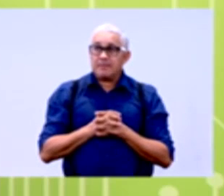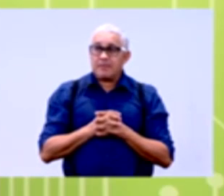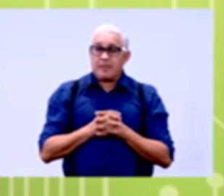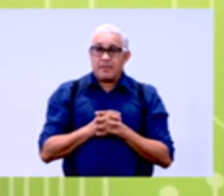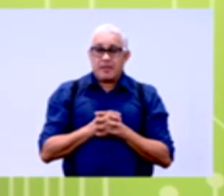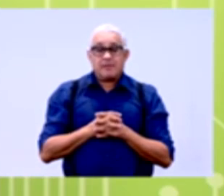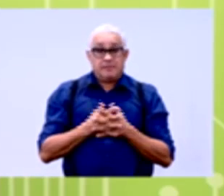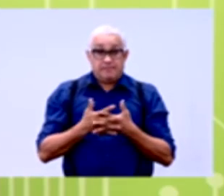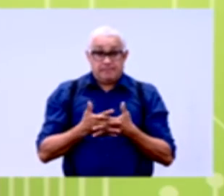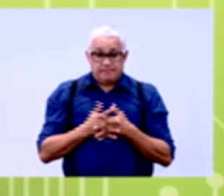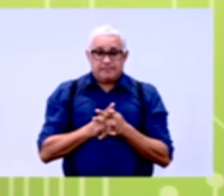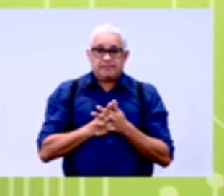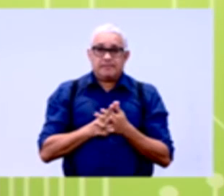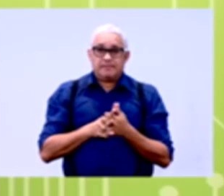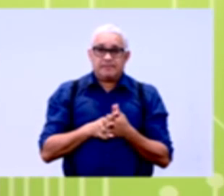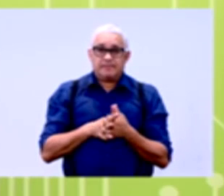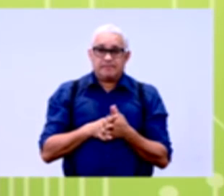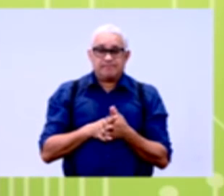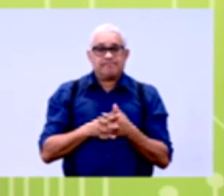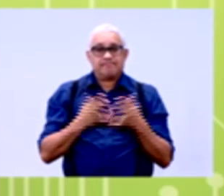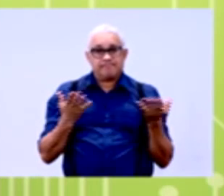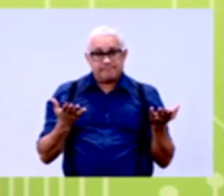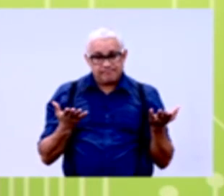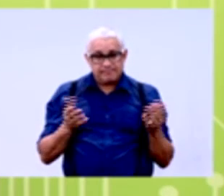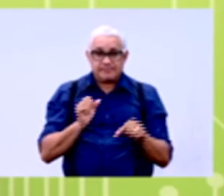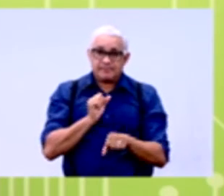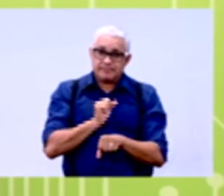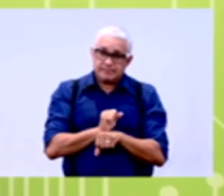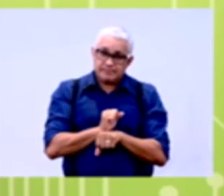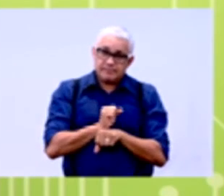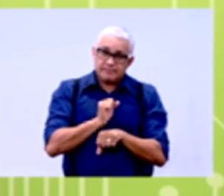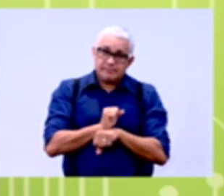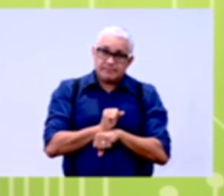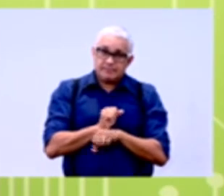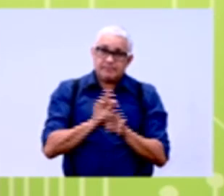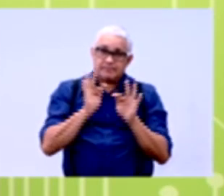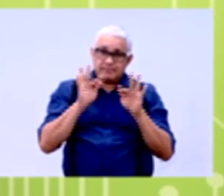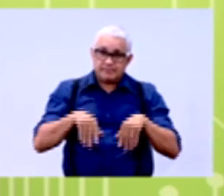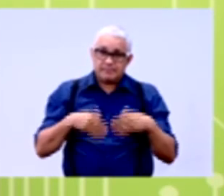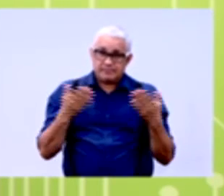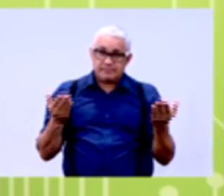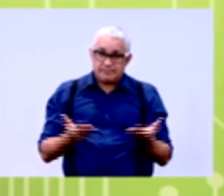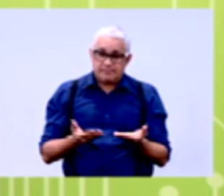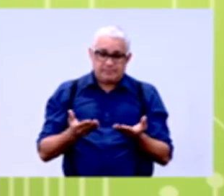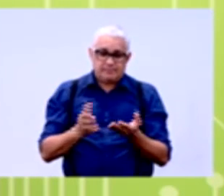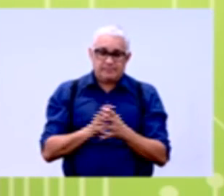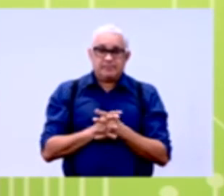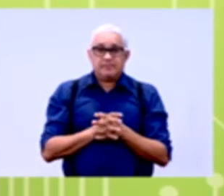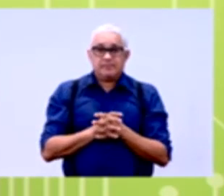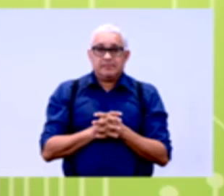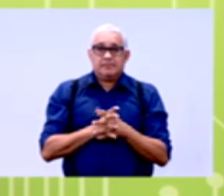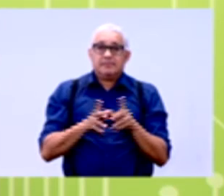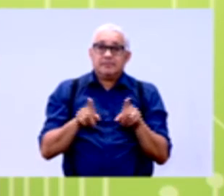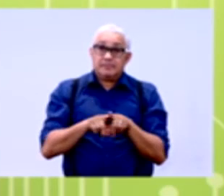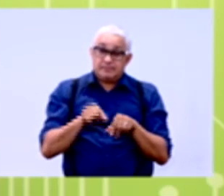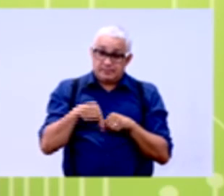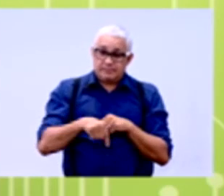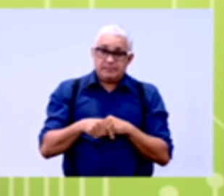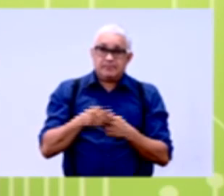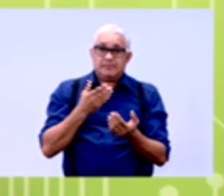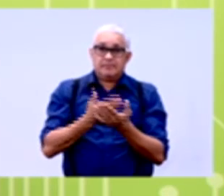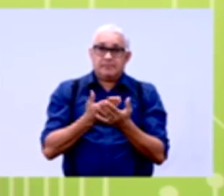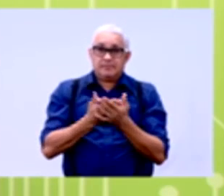Bom, então, por hoje ficamos por aqui. Aqui também, nessa nossa